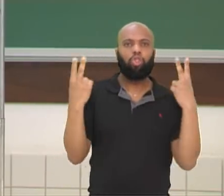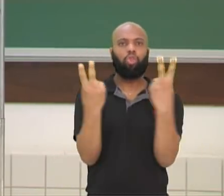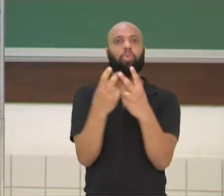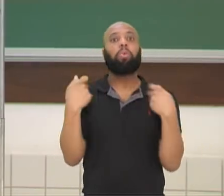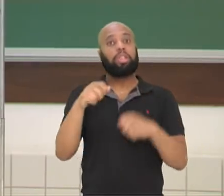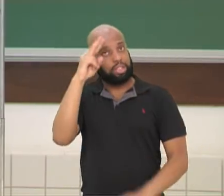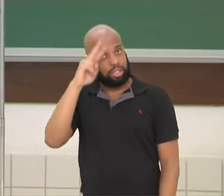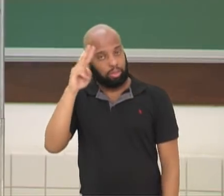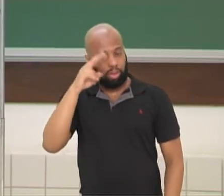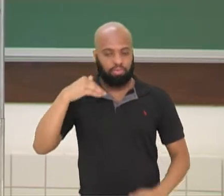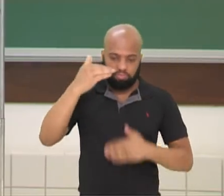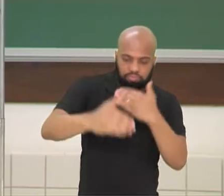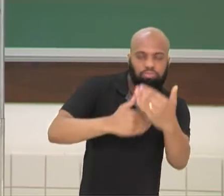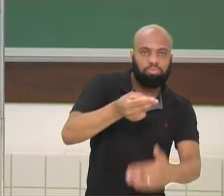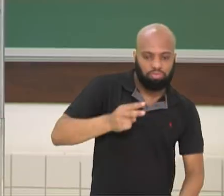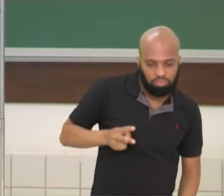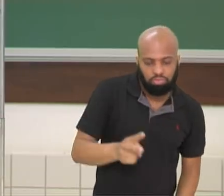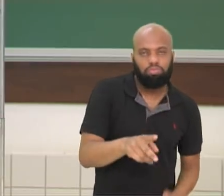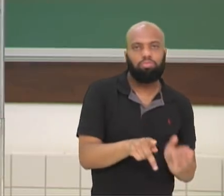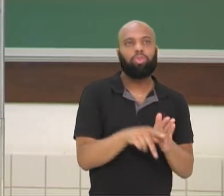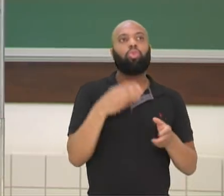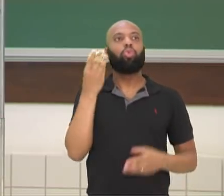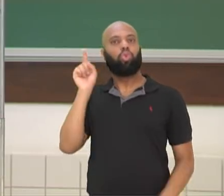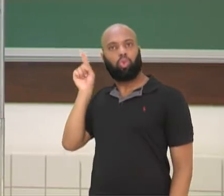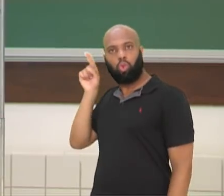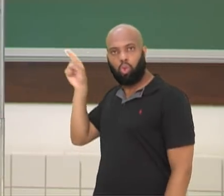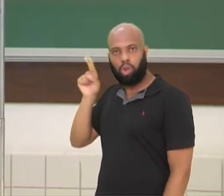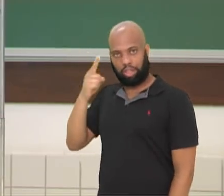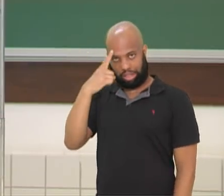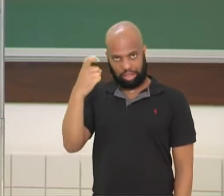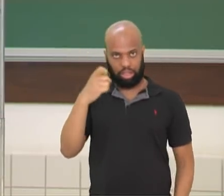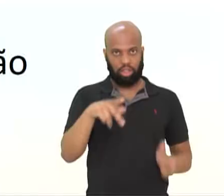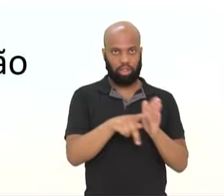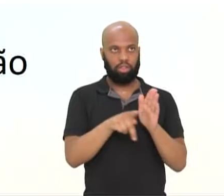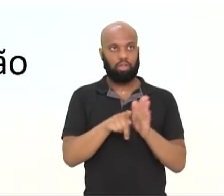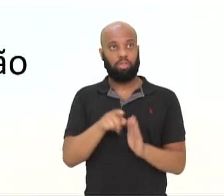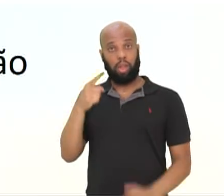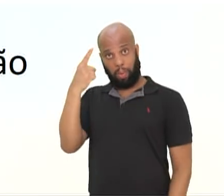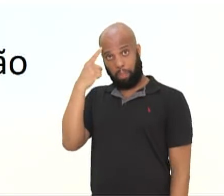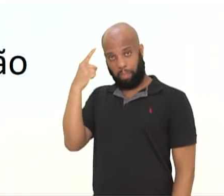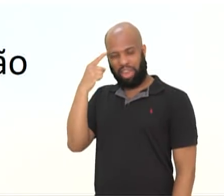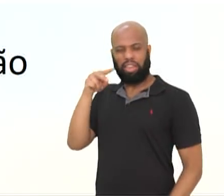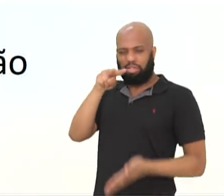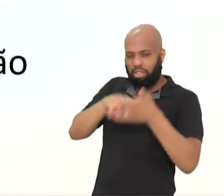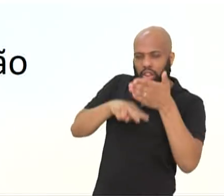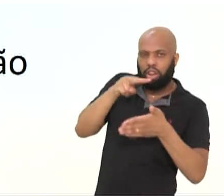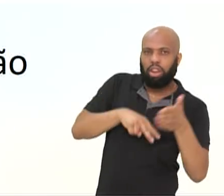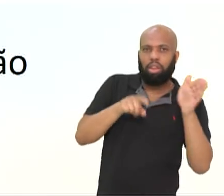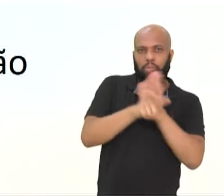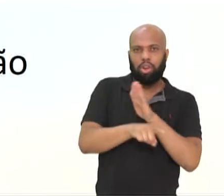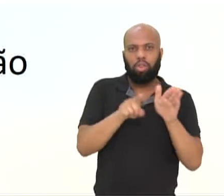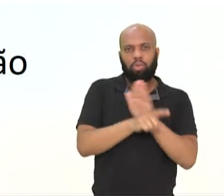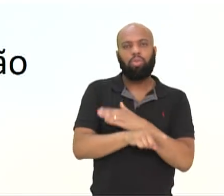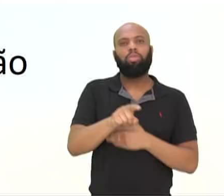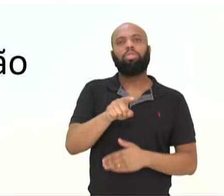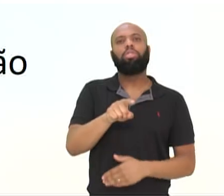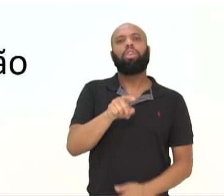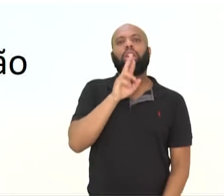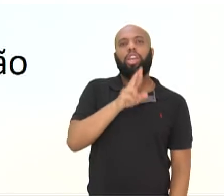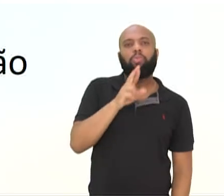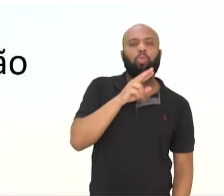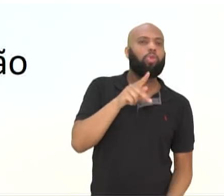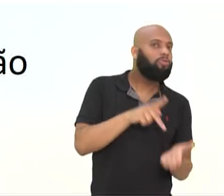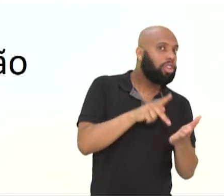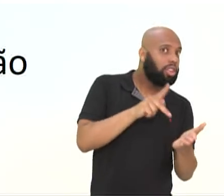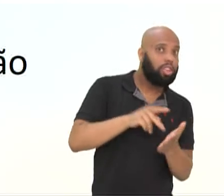mente para poder avançar com essa ideia de cubo da soma, que é o produto notável. Tá? Te dou um tempinho para você ler as alternativas e me dizer se elas são verdadeiras